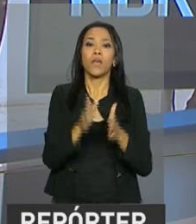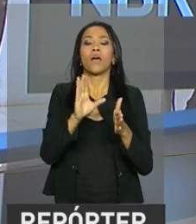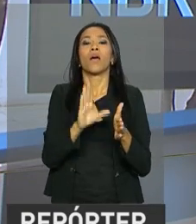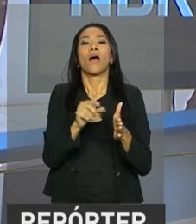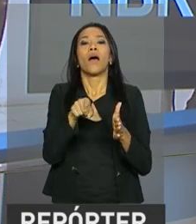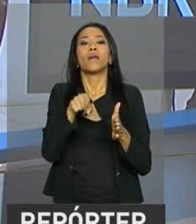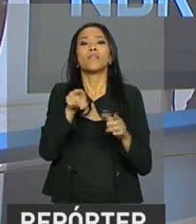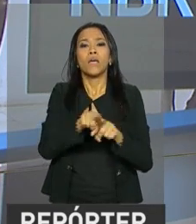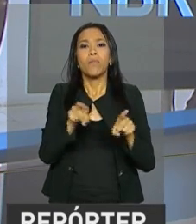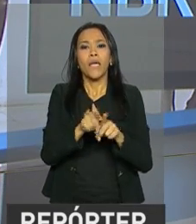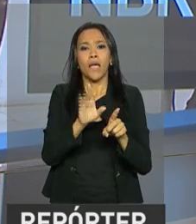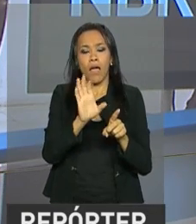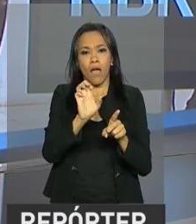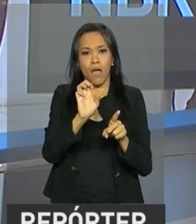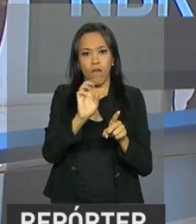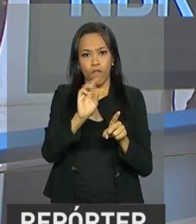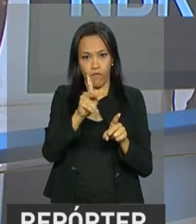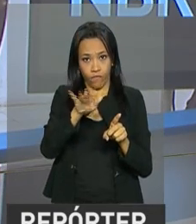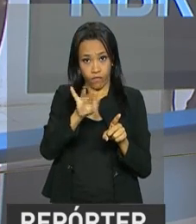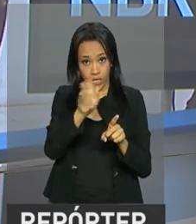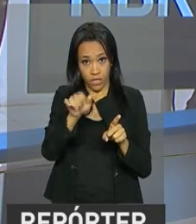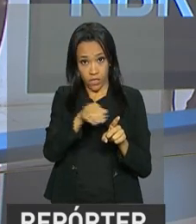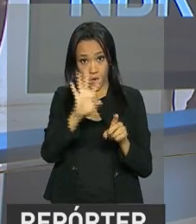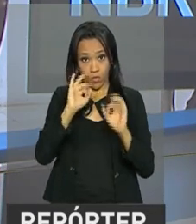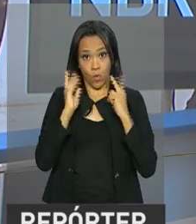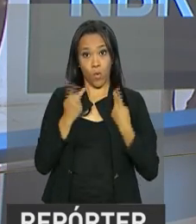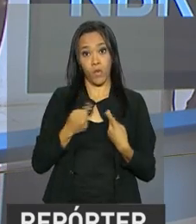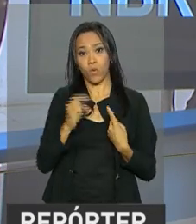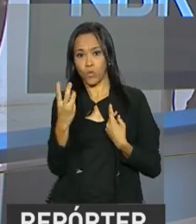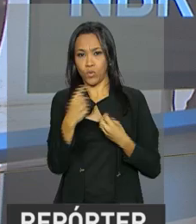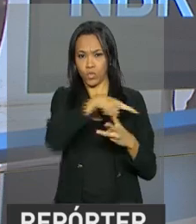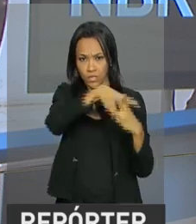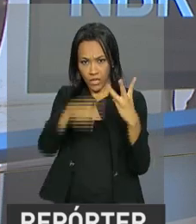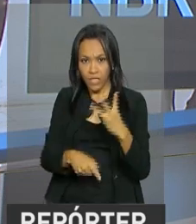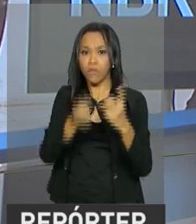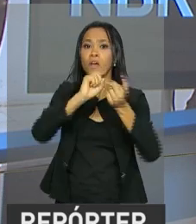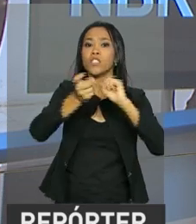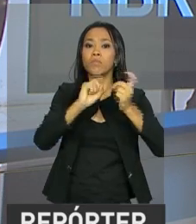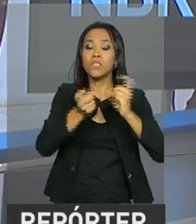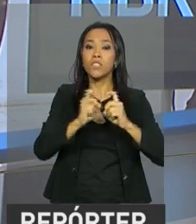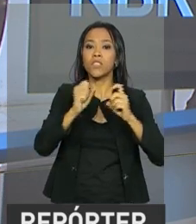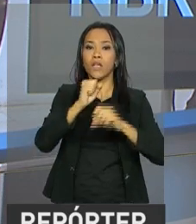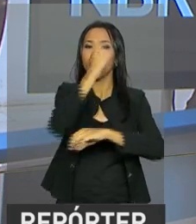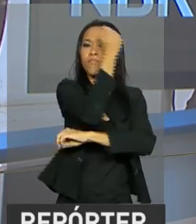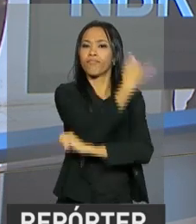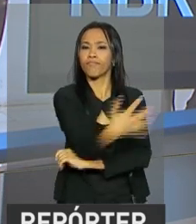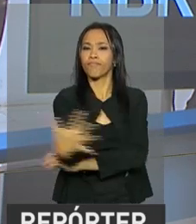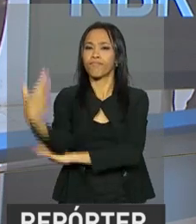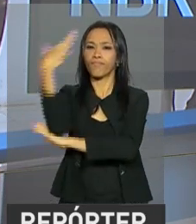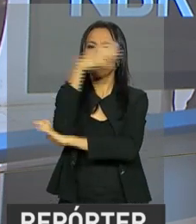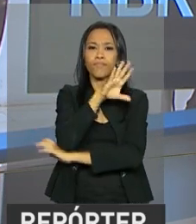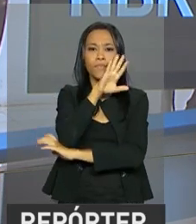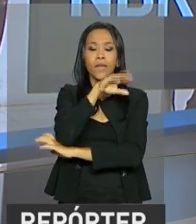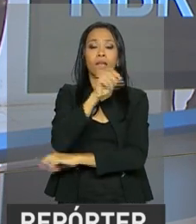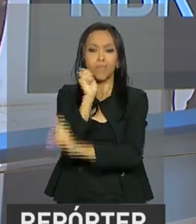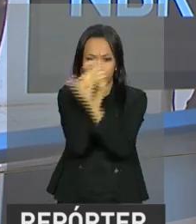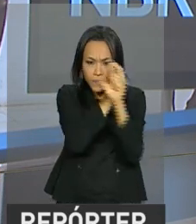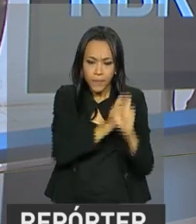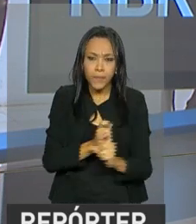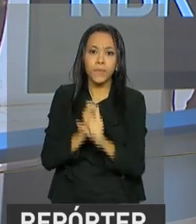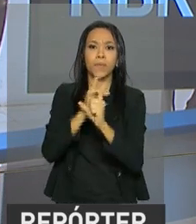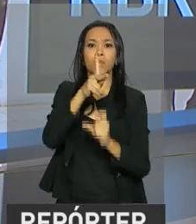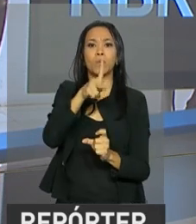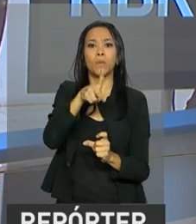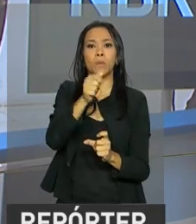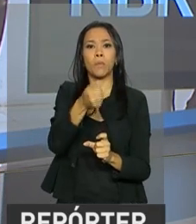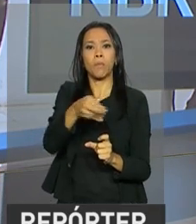Homem Americano e o governo do Piauí vão administrar juntos o Parque Nacional da Serra da capivara a parceria firmada nesta